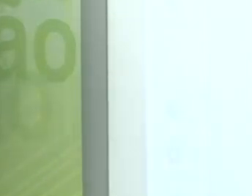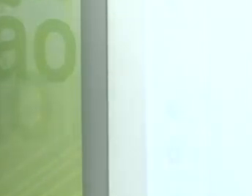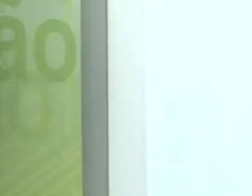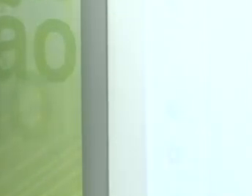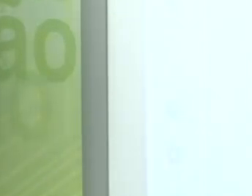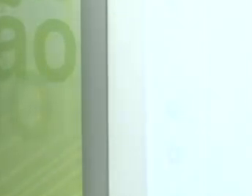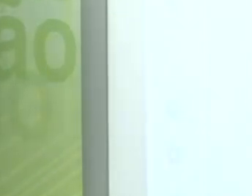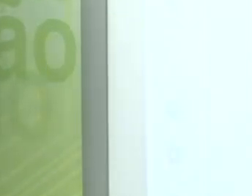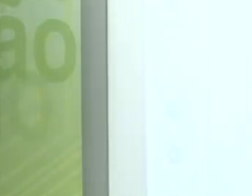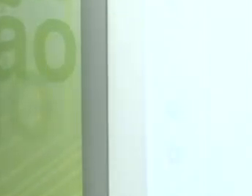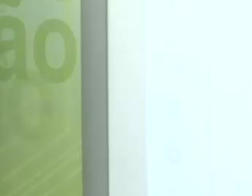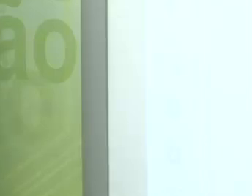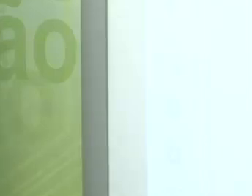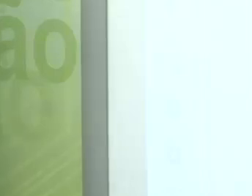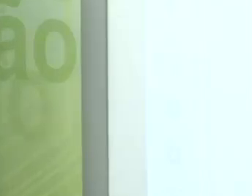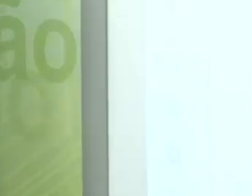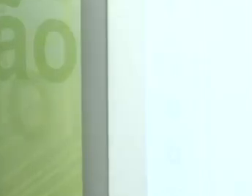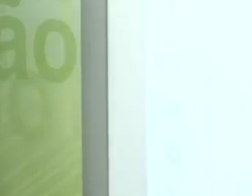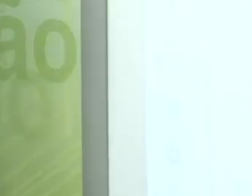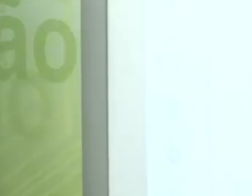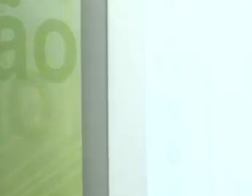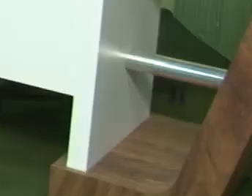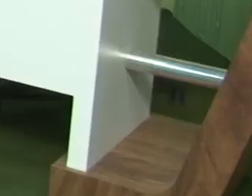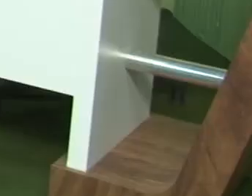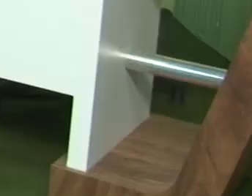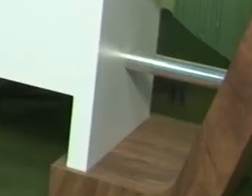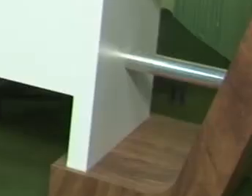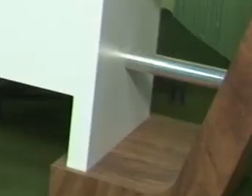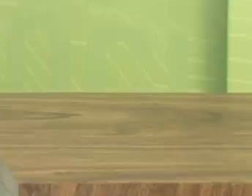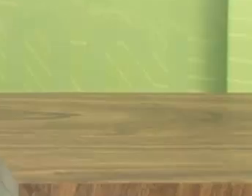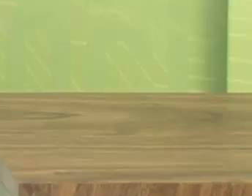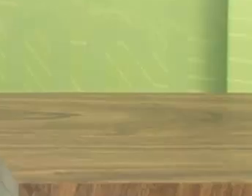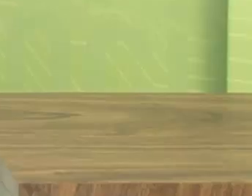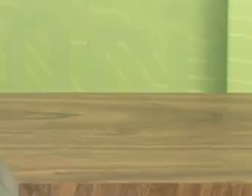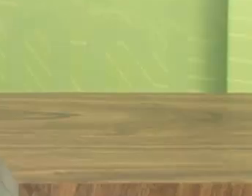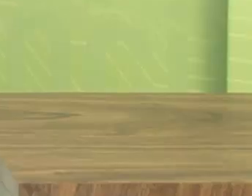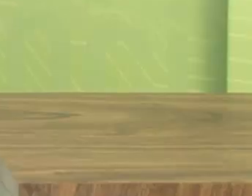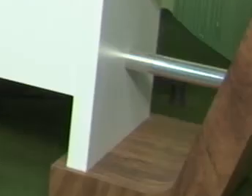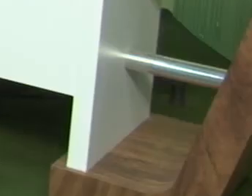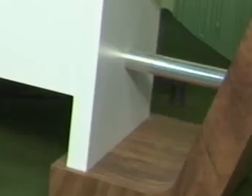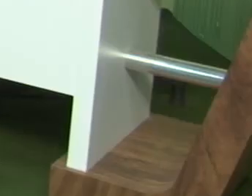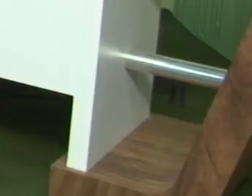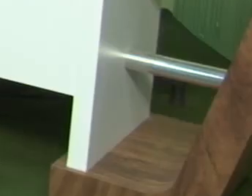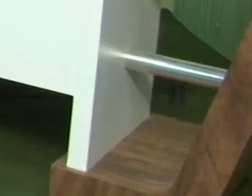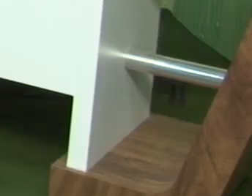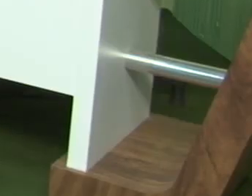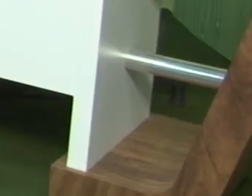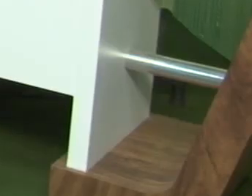trabalhando para vocês aí nesses dias. Muito obrigado, gente. Boa noite. Boa noite.